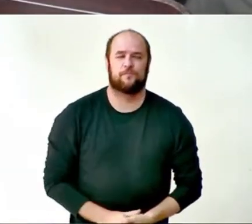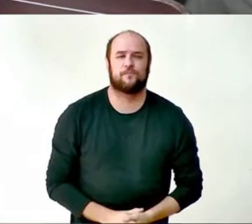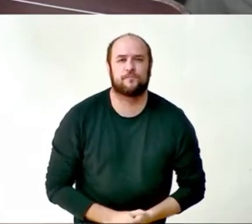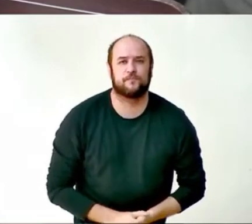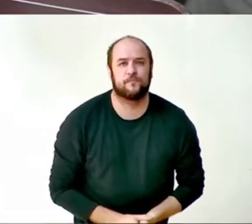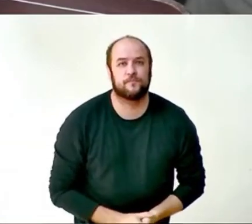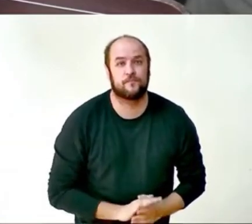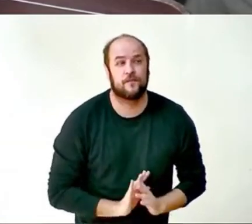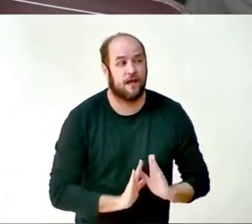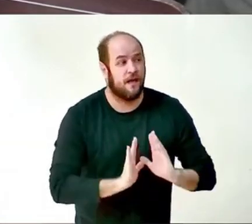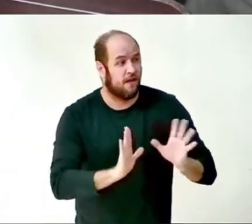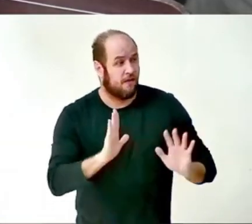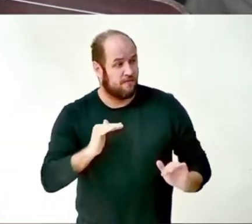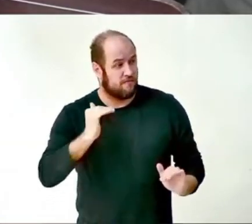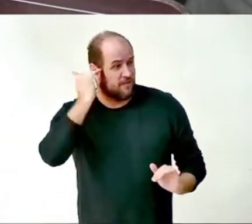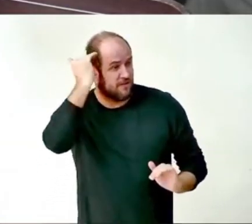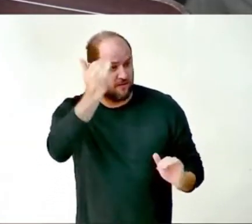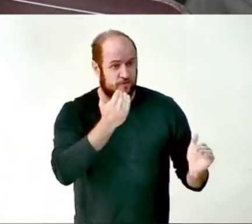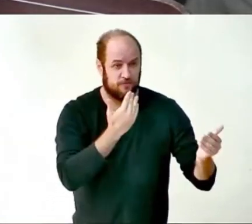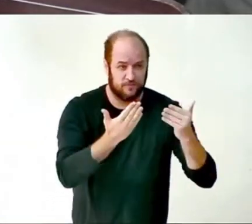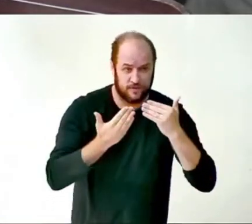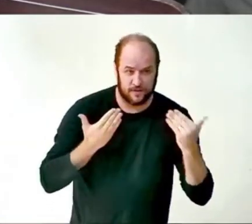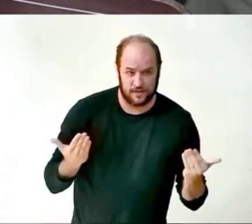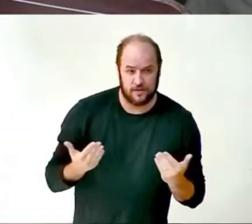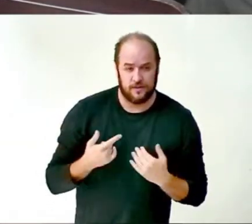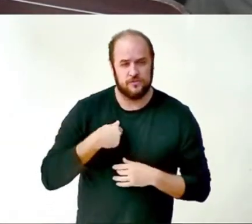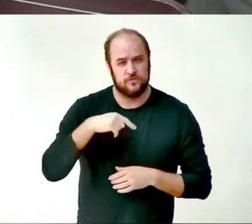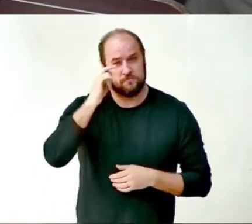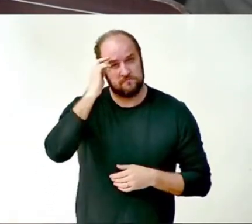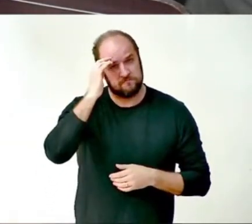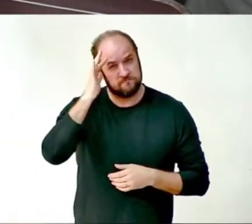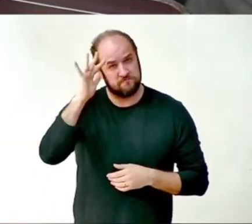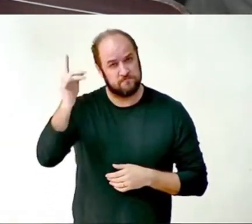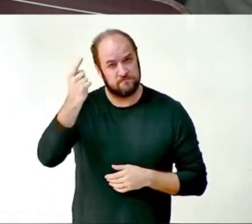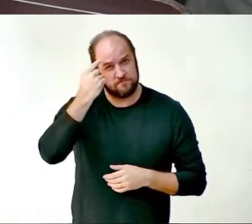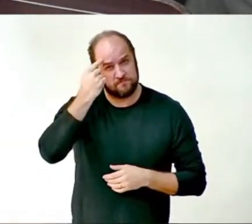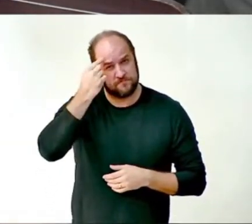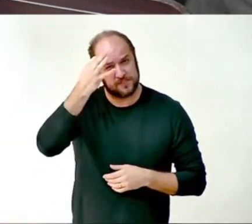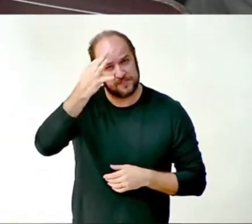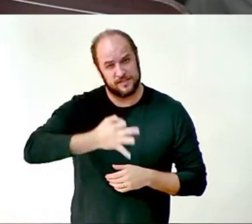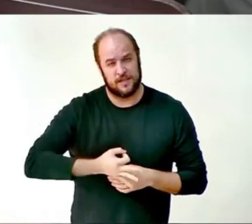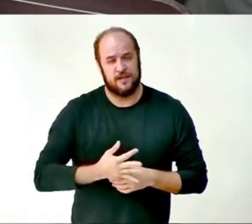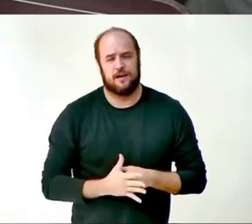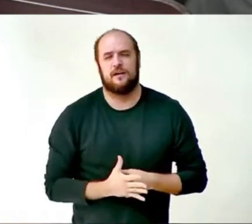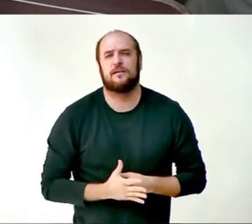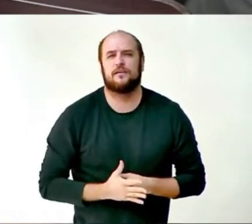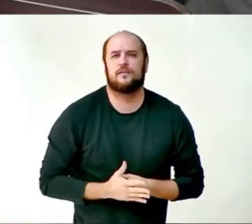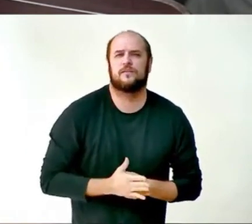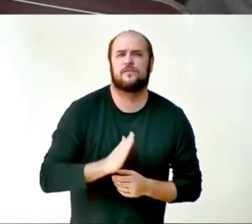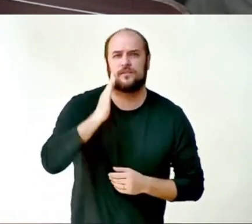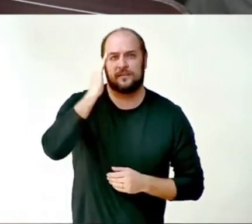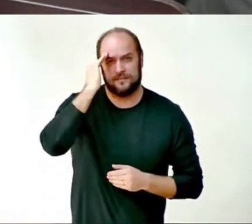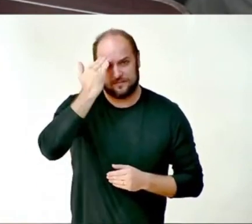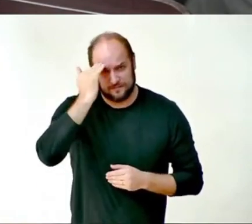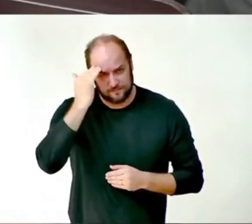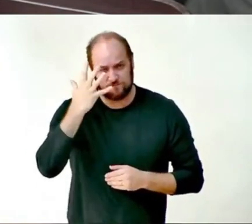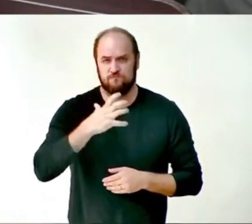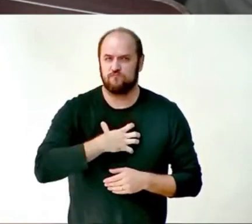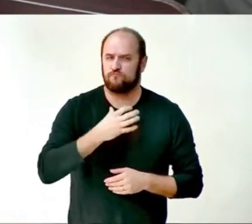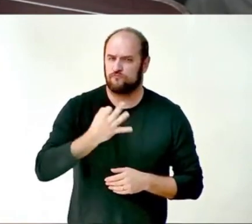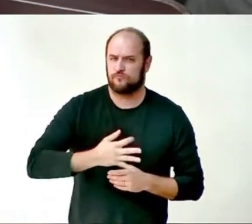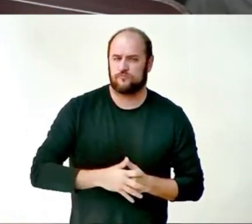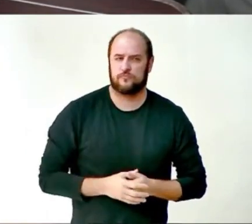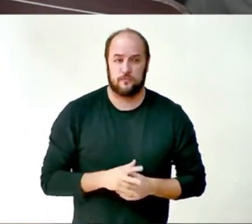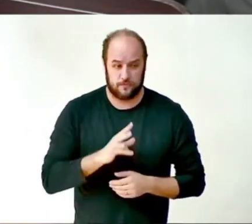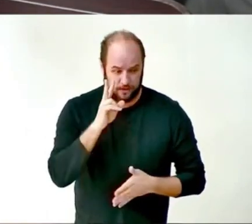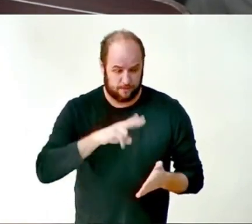Caminhando para os adultos, para que possamos abstrair isso, entender isso de maneira mais fenomenológica. Estou olhando